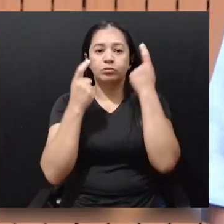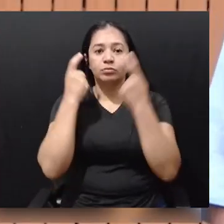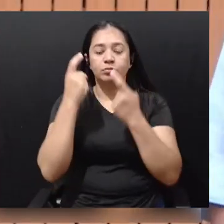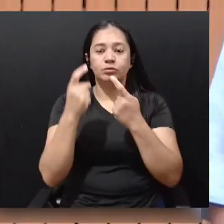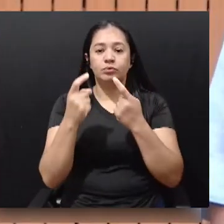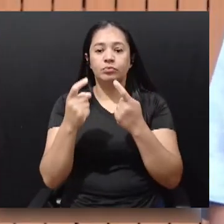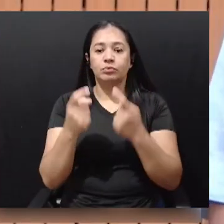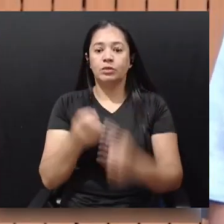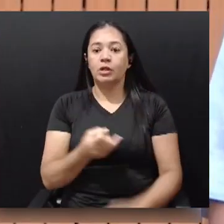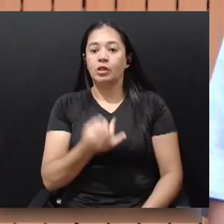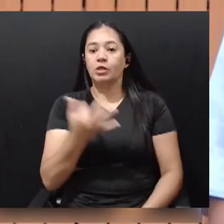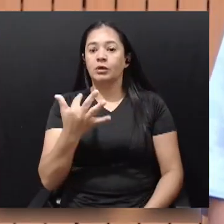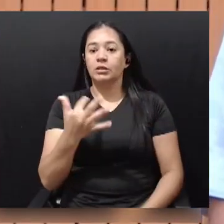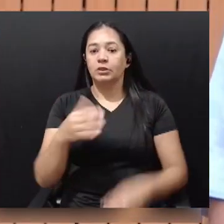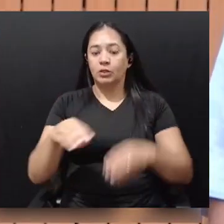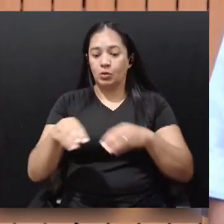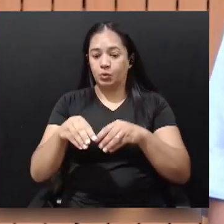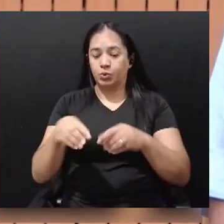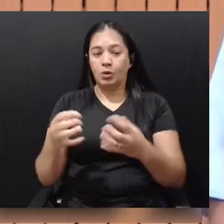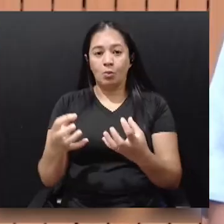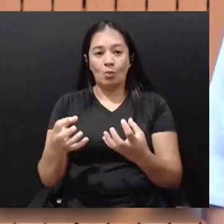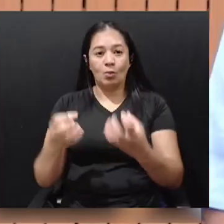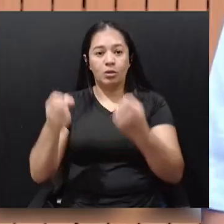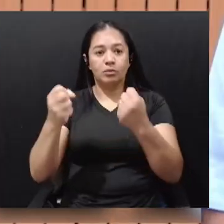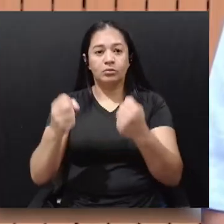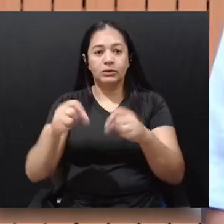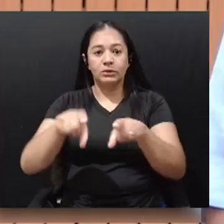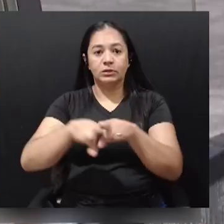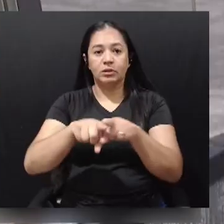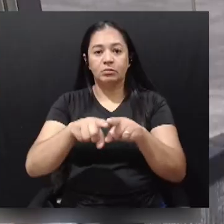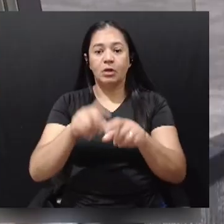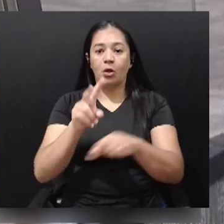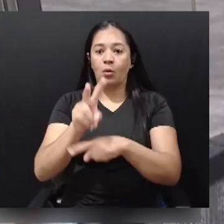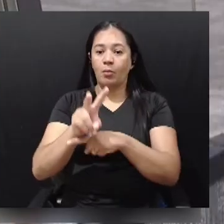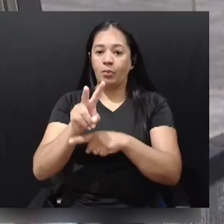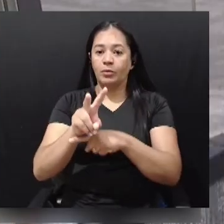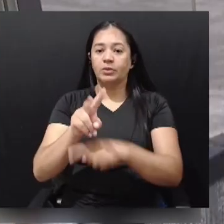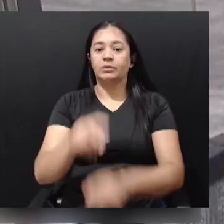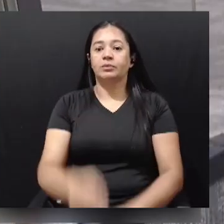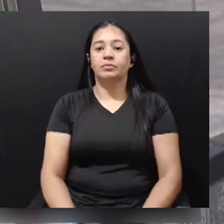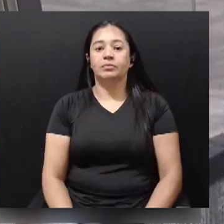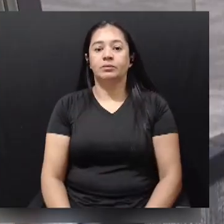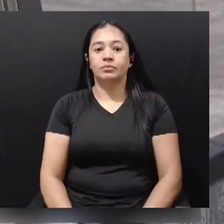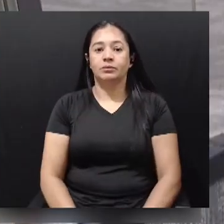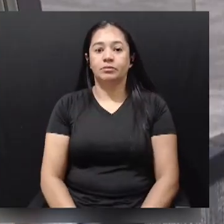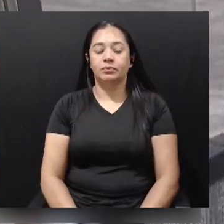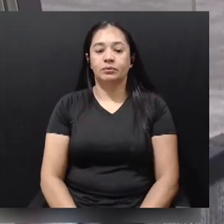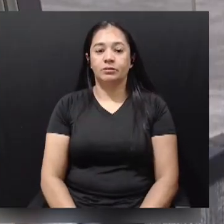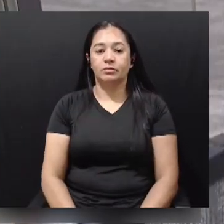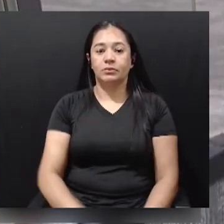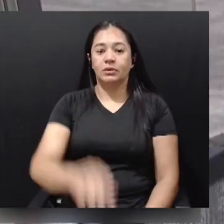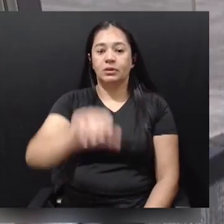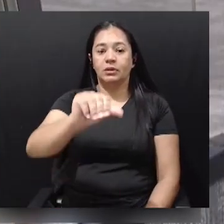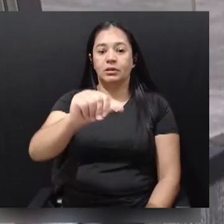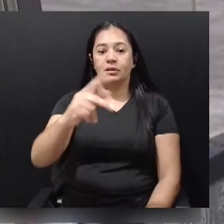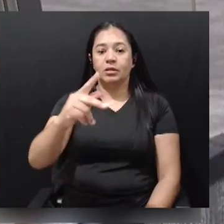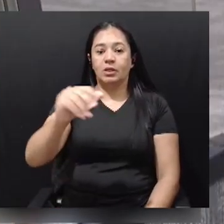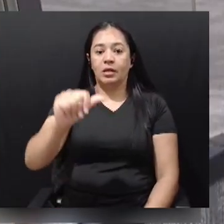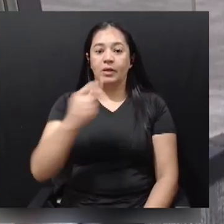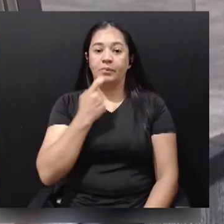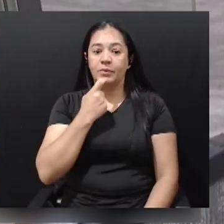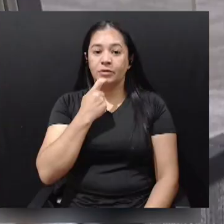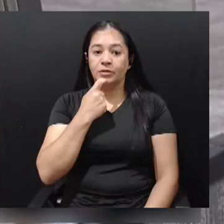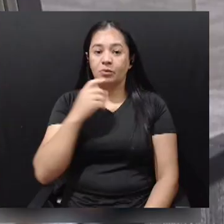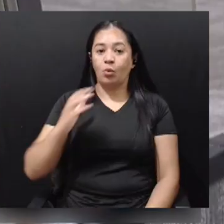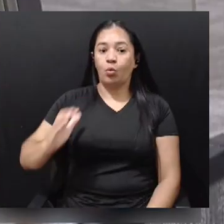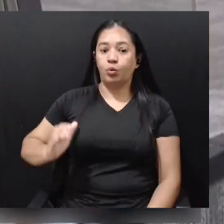solo impermeabilizado e de proteção às nascentes. A região da APA de Campinas ela é muito rica em nascentes, mas a